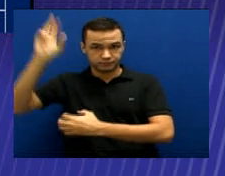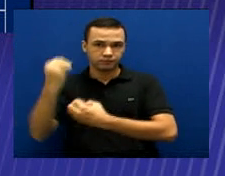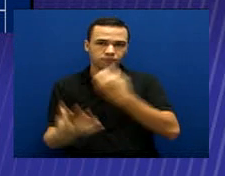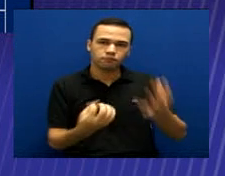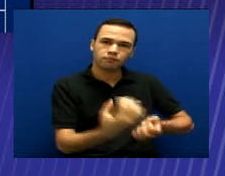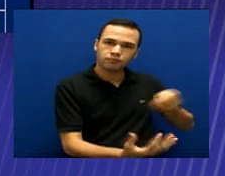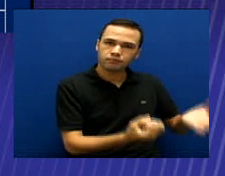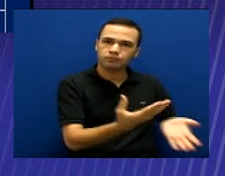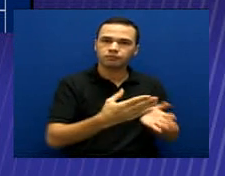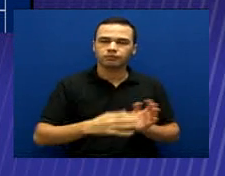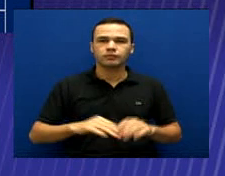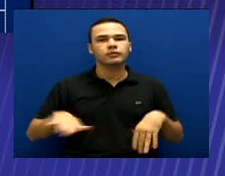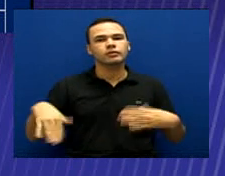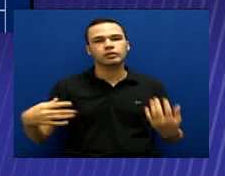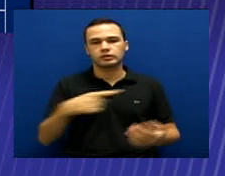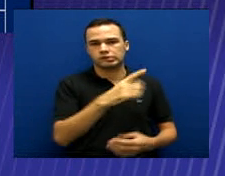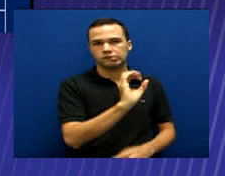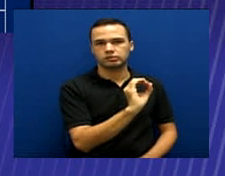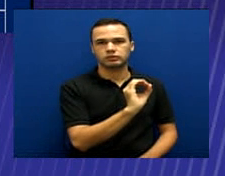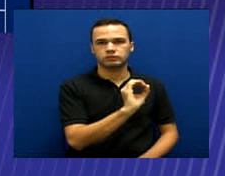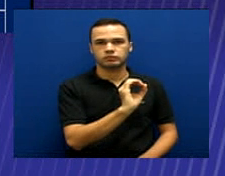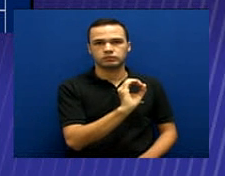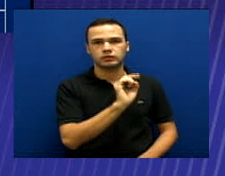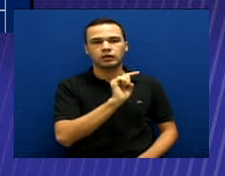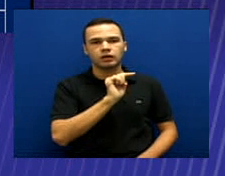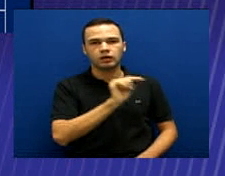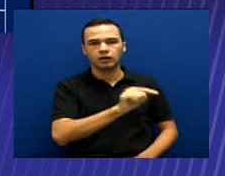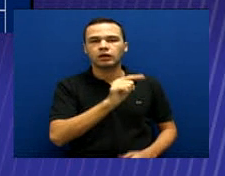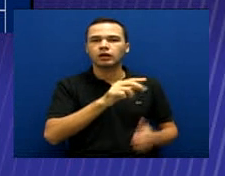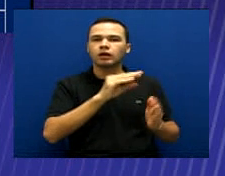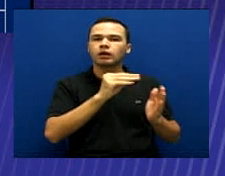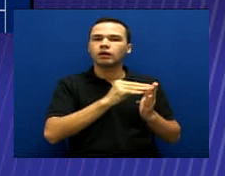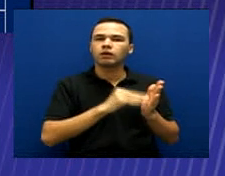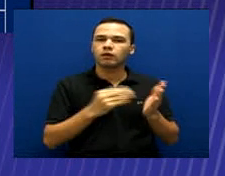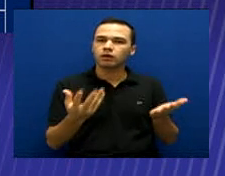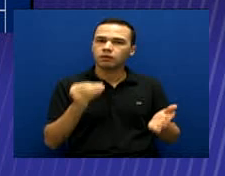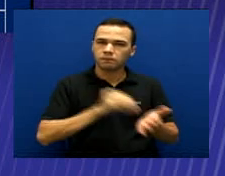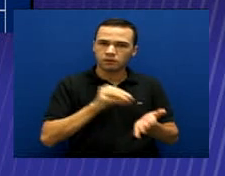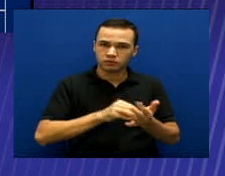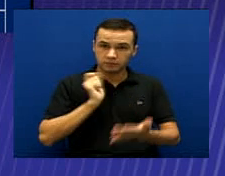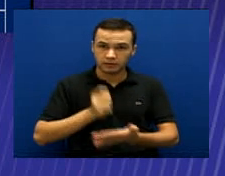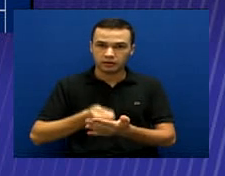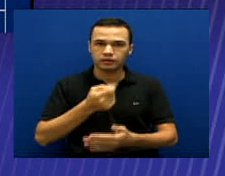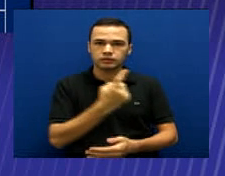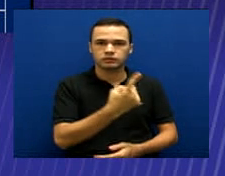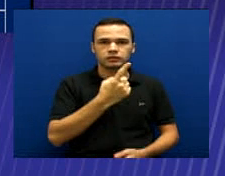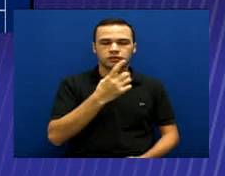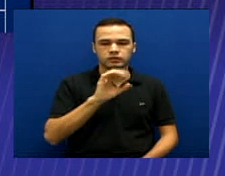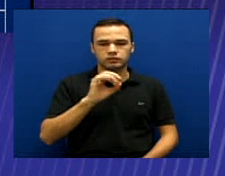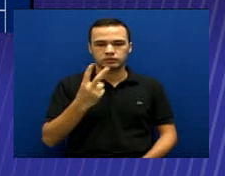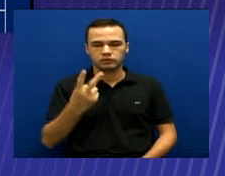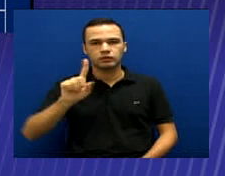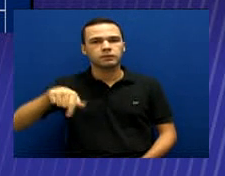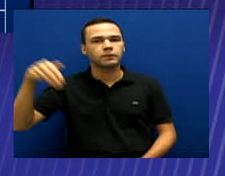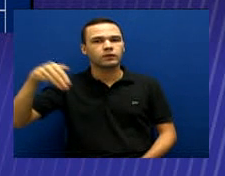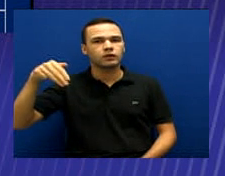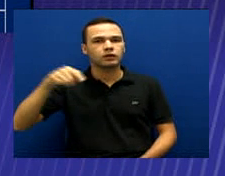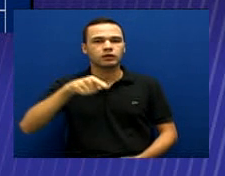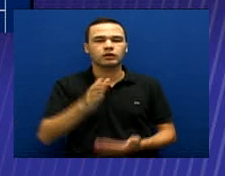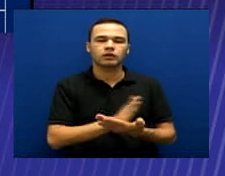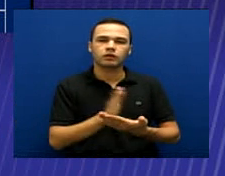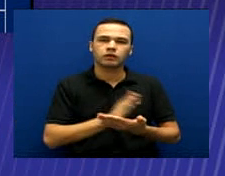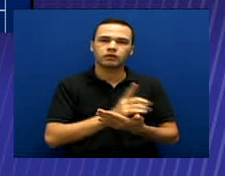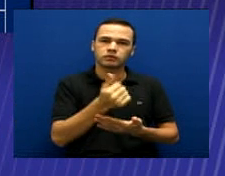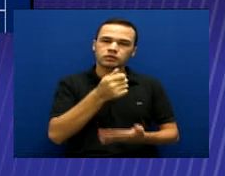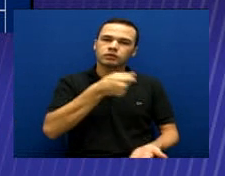temos aí receita zero inscritos em restos a pagar 102 milhões e despesas primárias